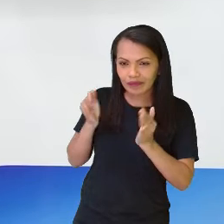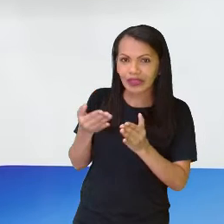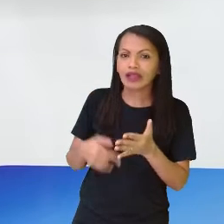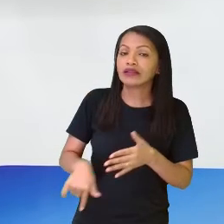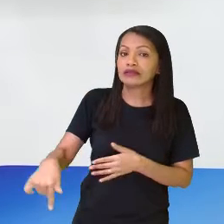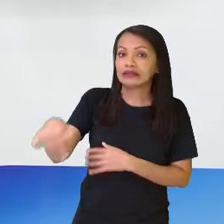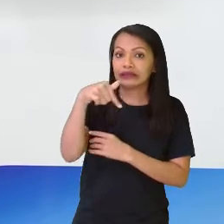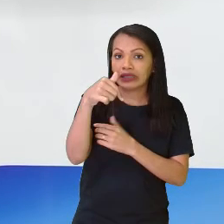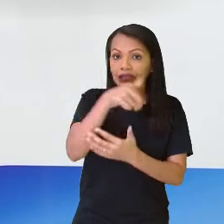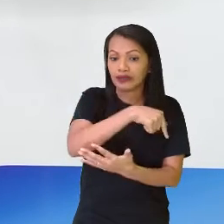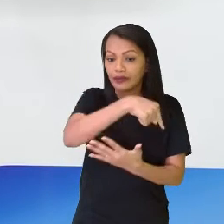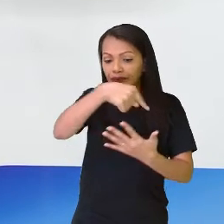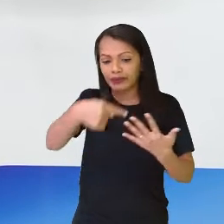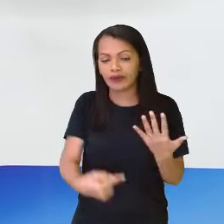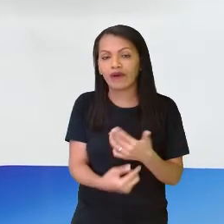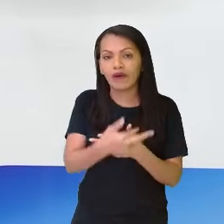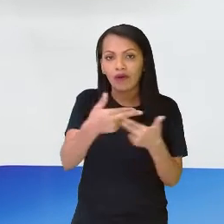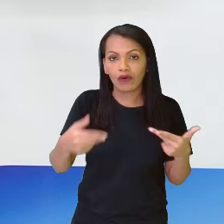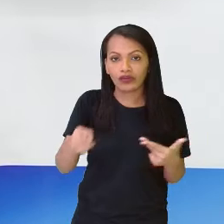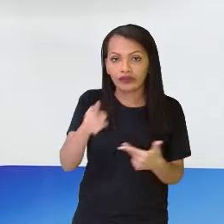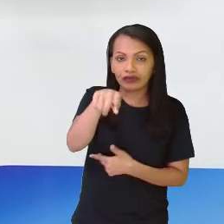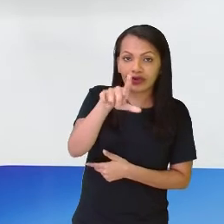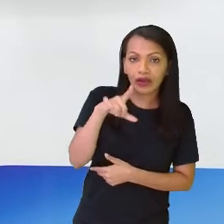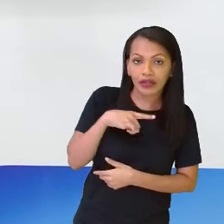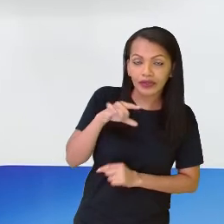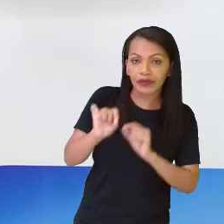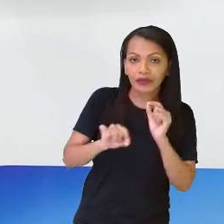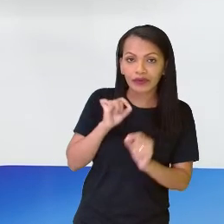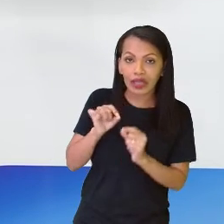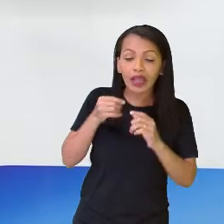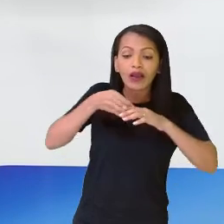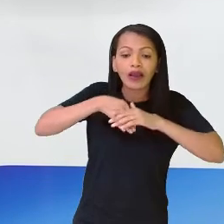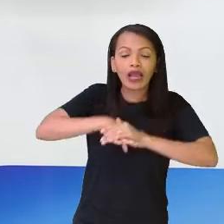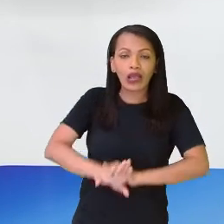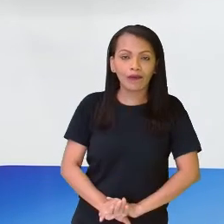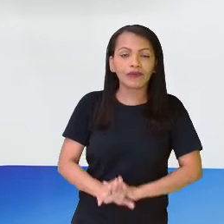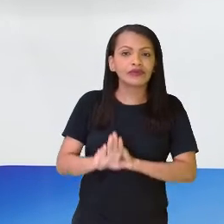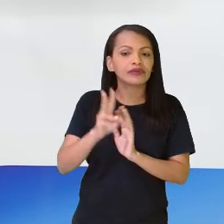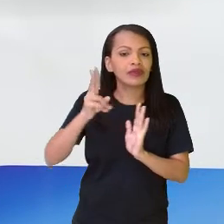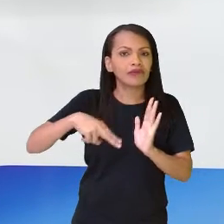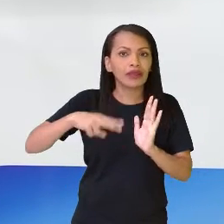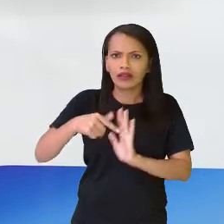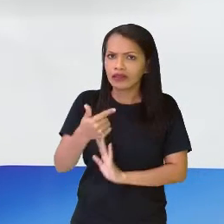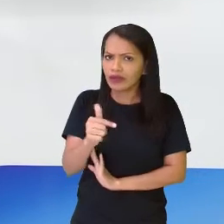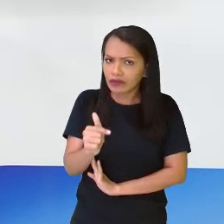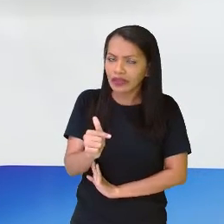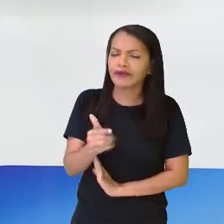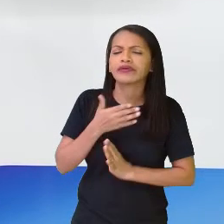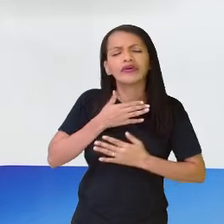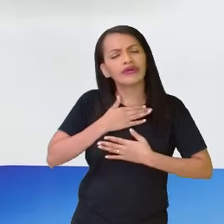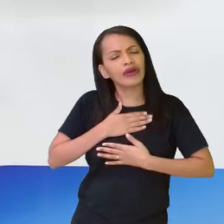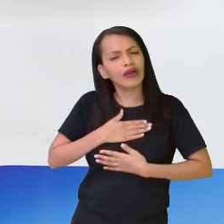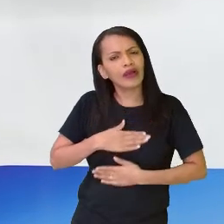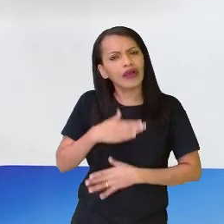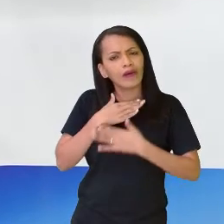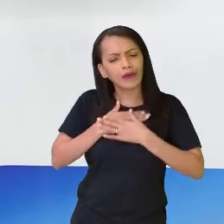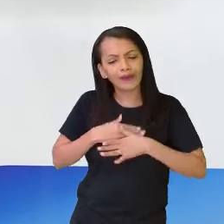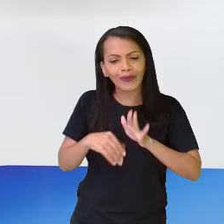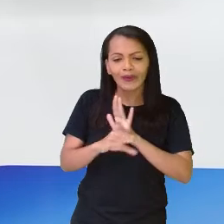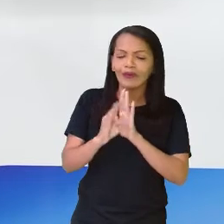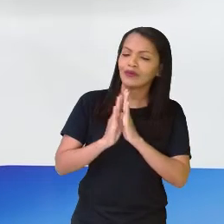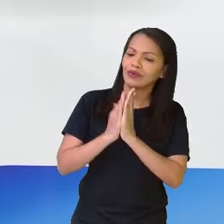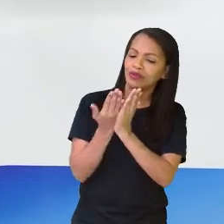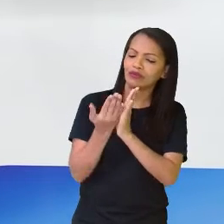7 motivos para você ter o hábito da leitura. Se ainda não tem, vai devagar, lê um capítulo, lê